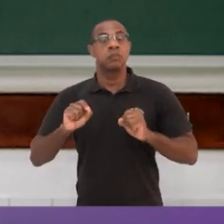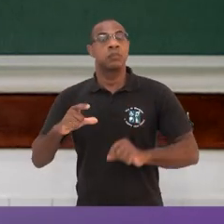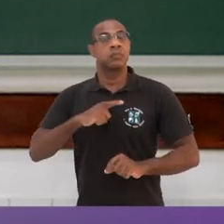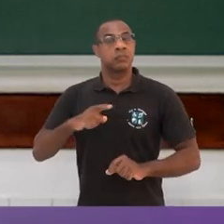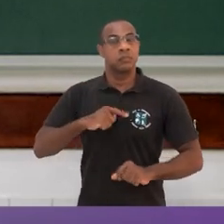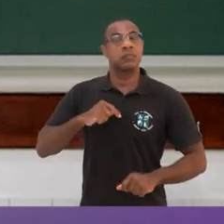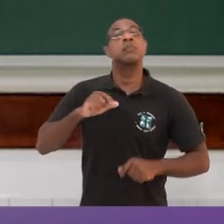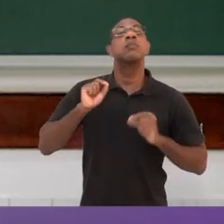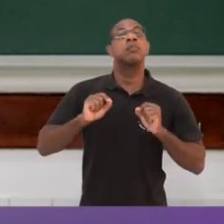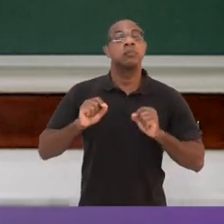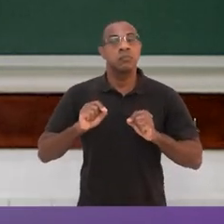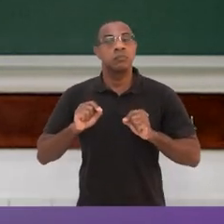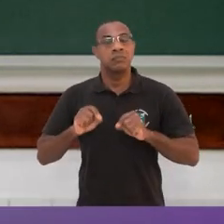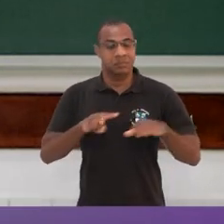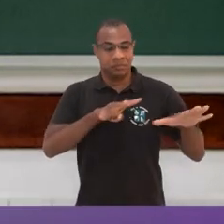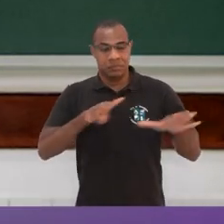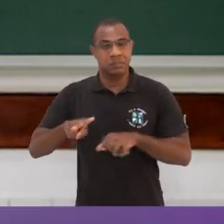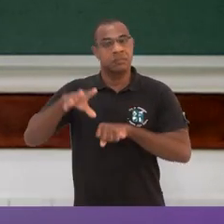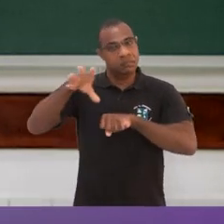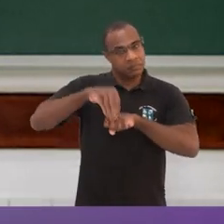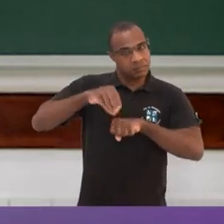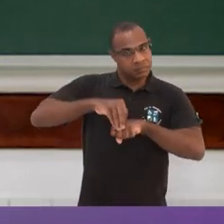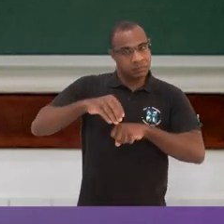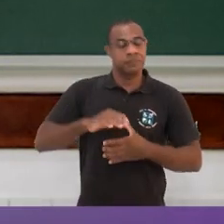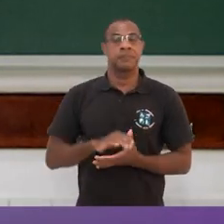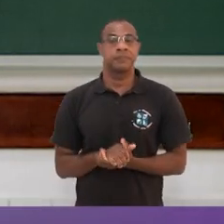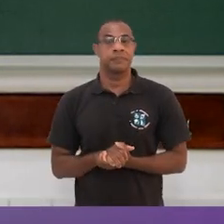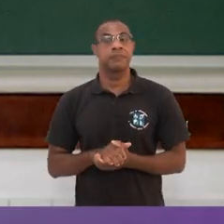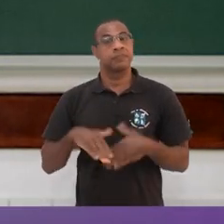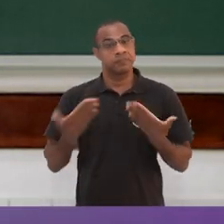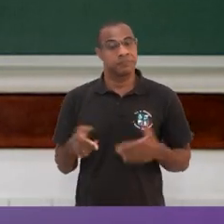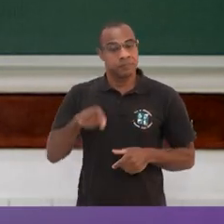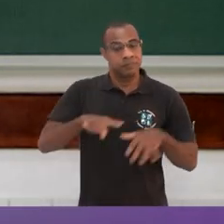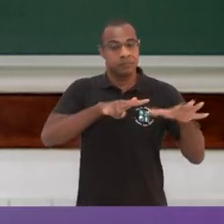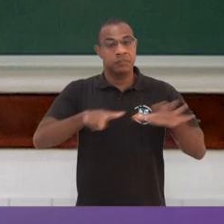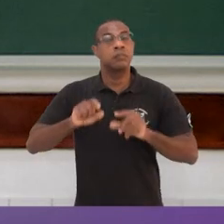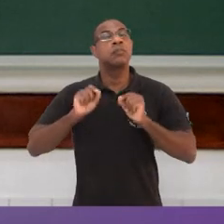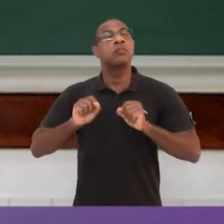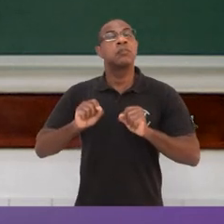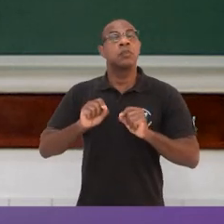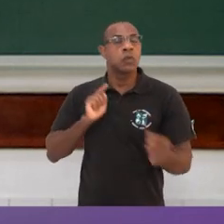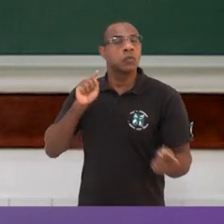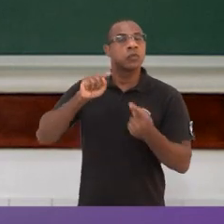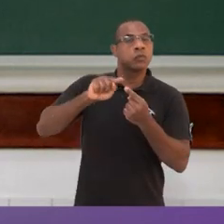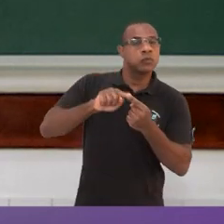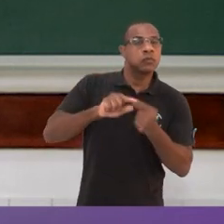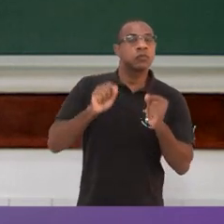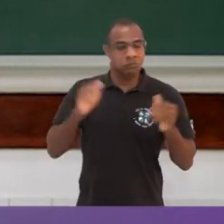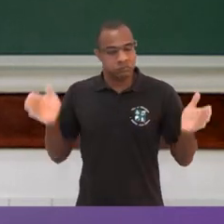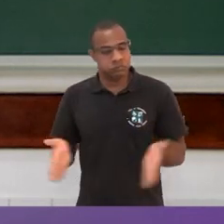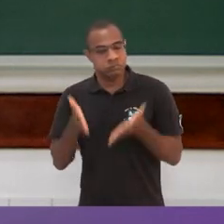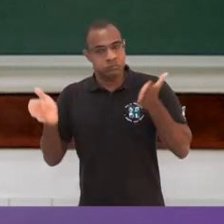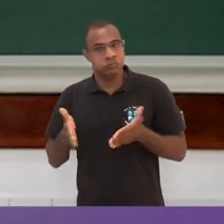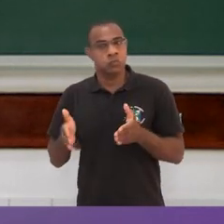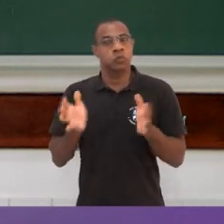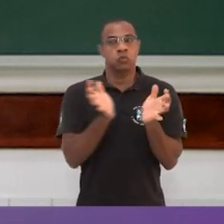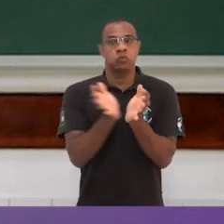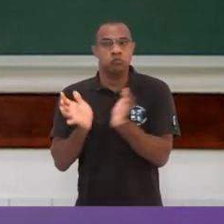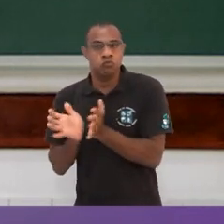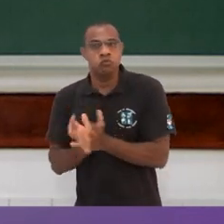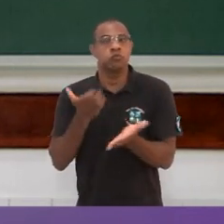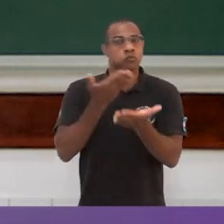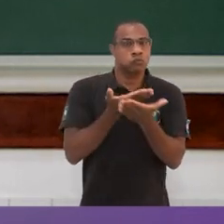estaremos realizando a Semana do Conhecimento. Essa semana objetiva estimular nos estudantes